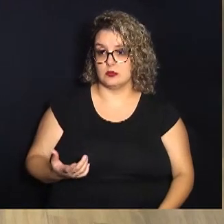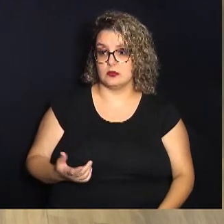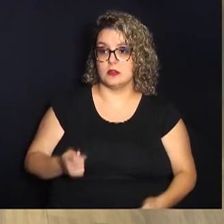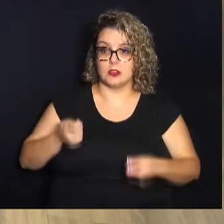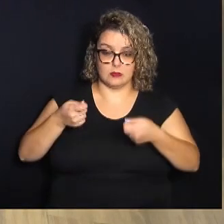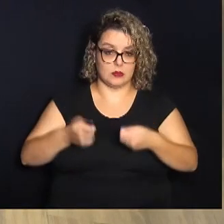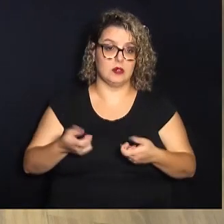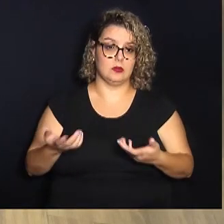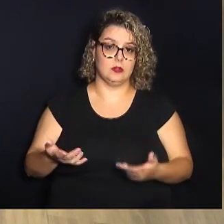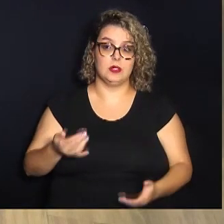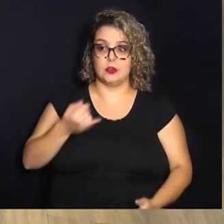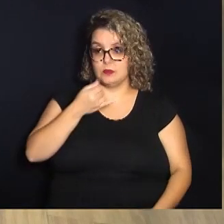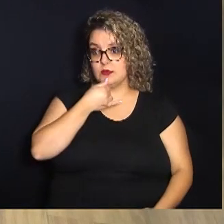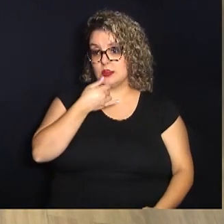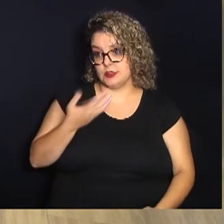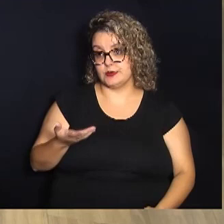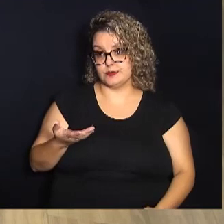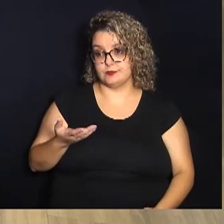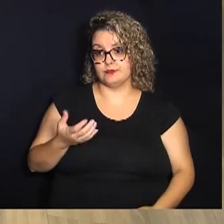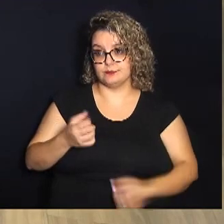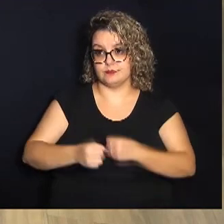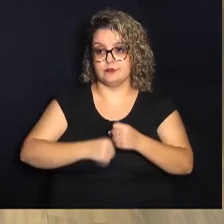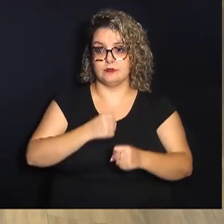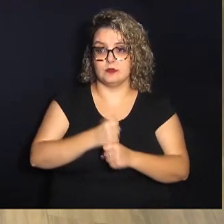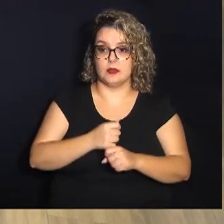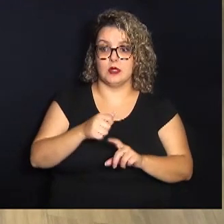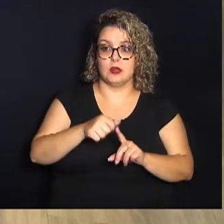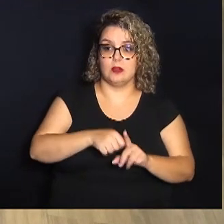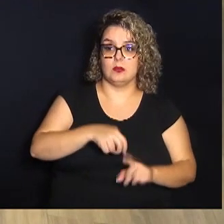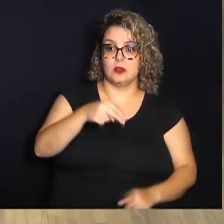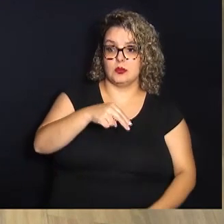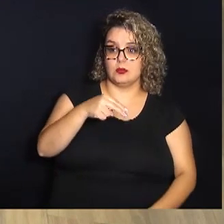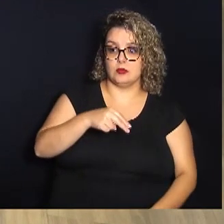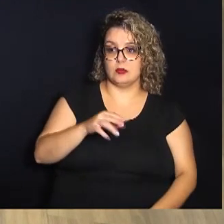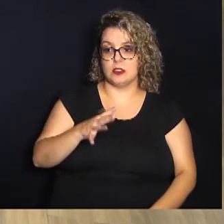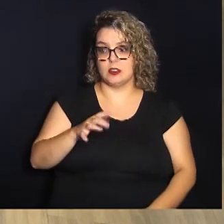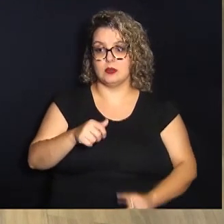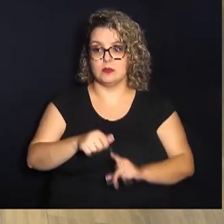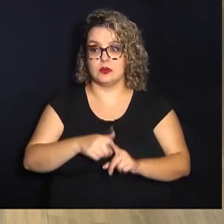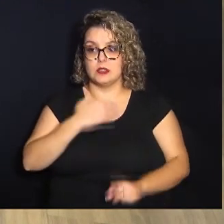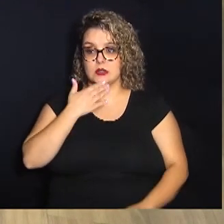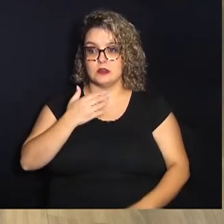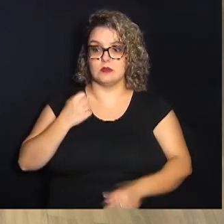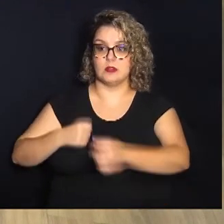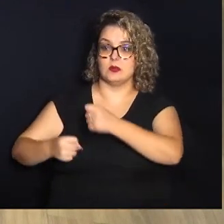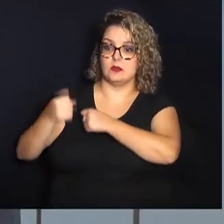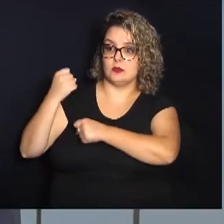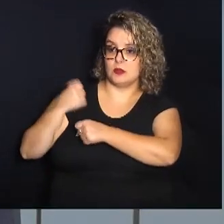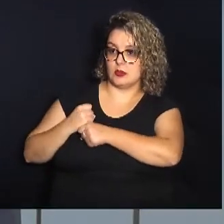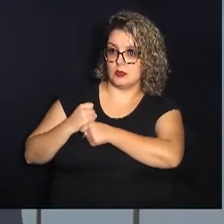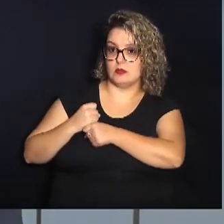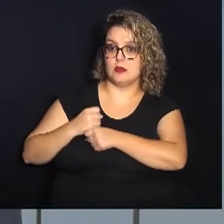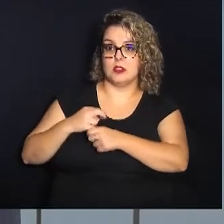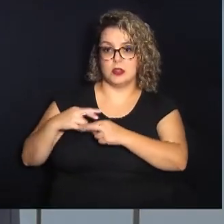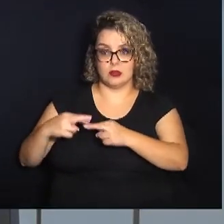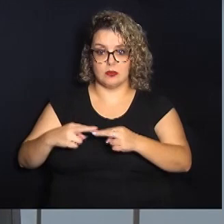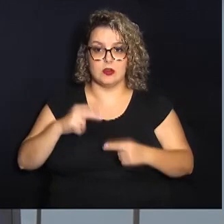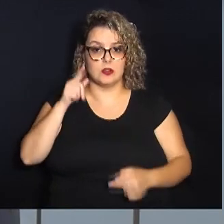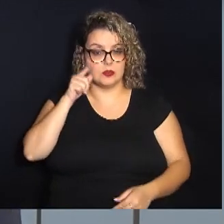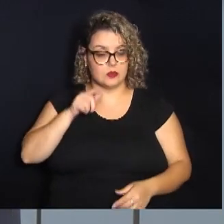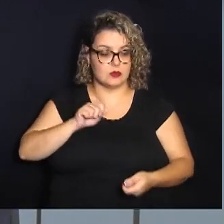concretizado, infelizmente, este ano, né? Desde novembro, dezembro do ano passado. E a rede já se articulou para conseguir